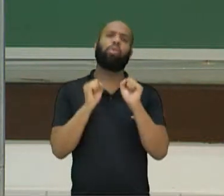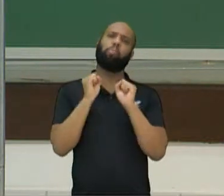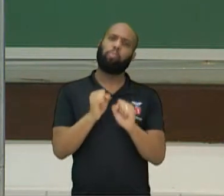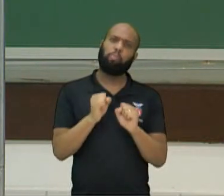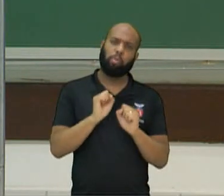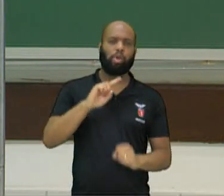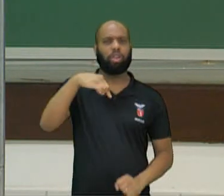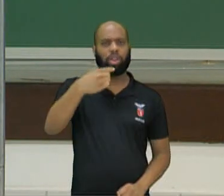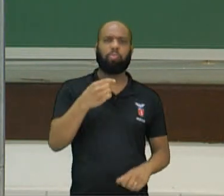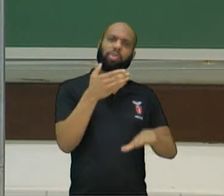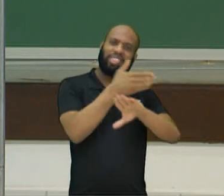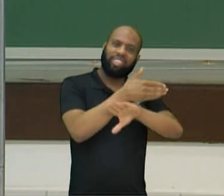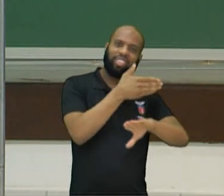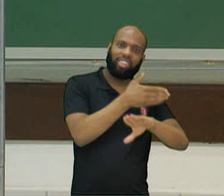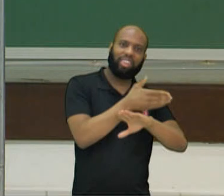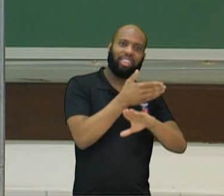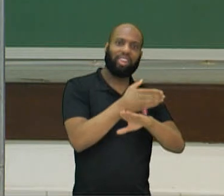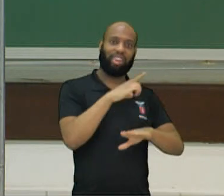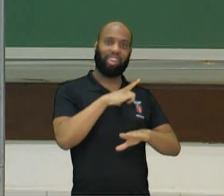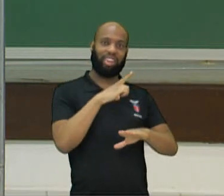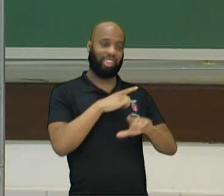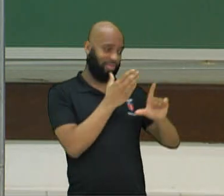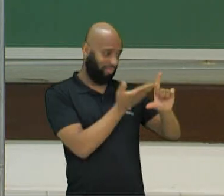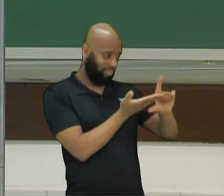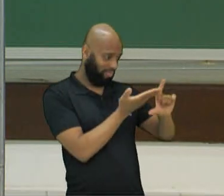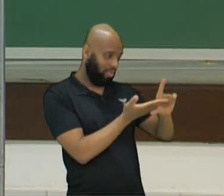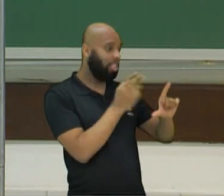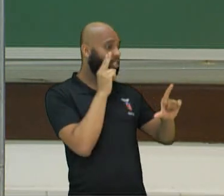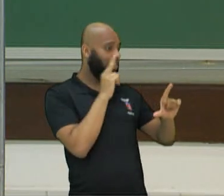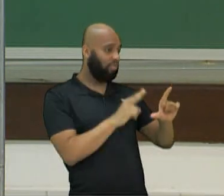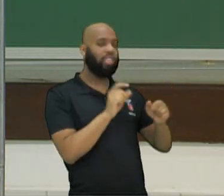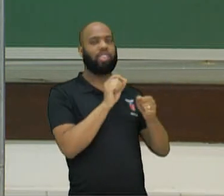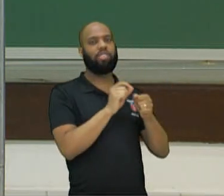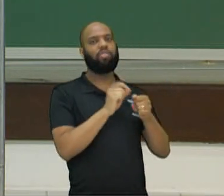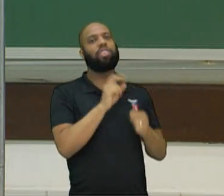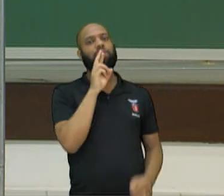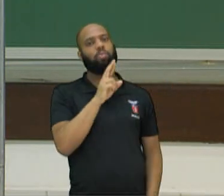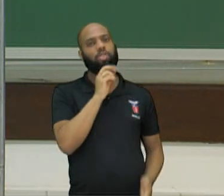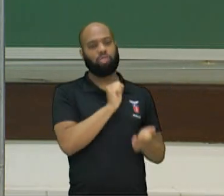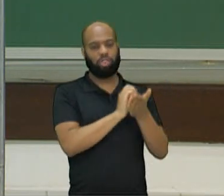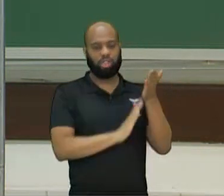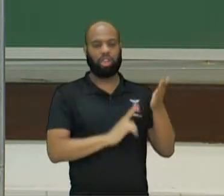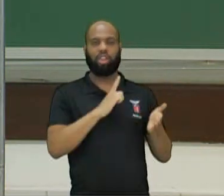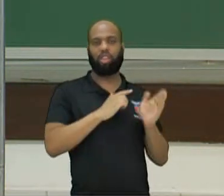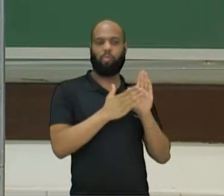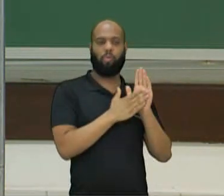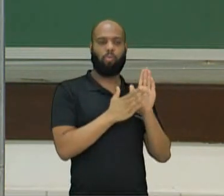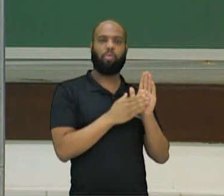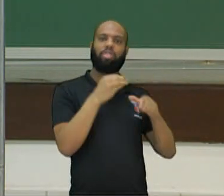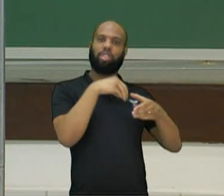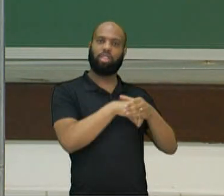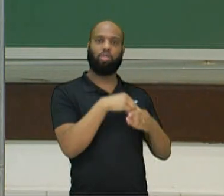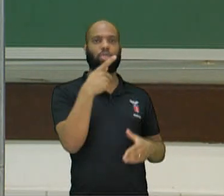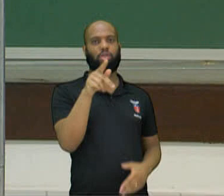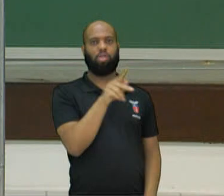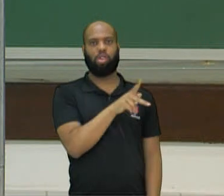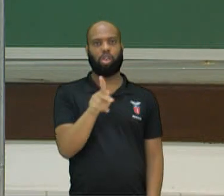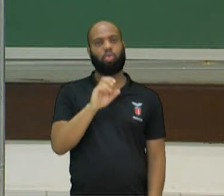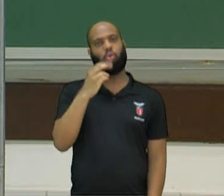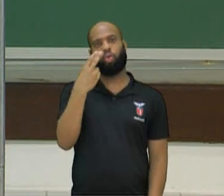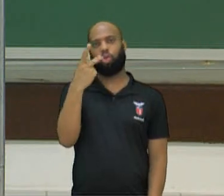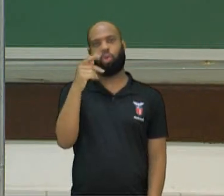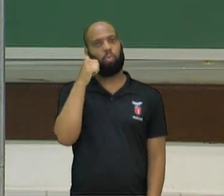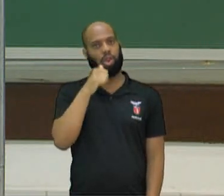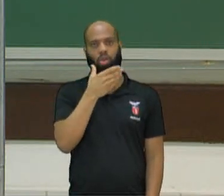pode posteriormente acessar o ambiente virtual do Google Classroom e realizar as atividades que estarão sendo propostas também pelo seu professor ou sua